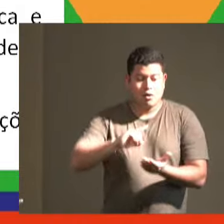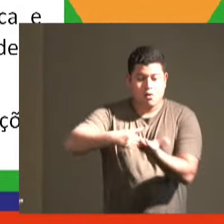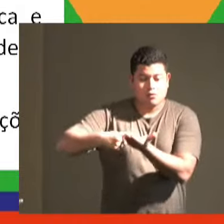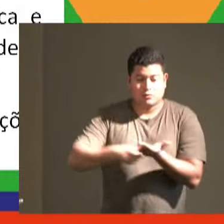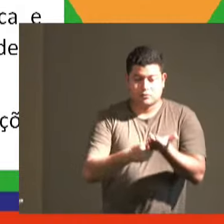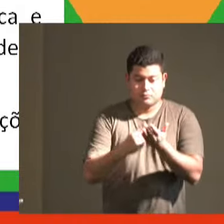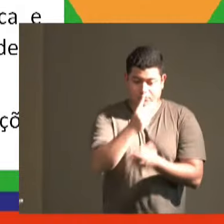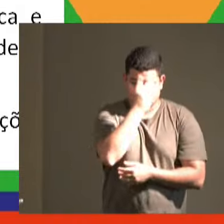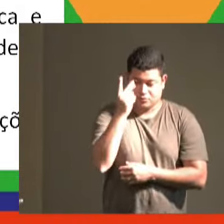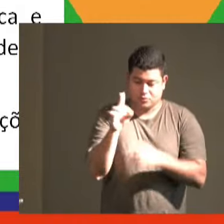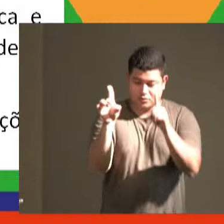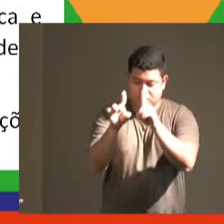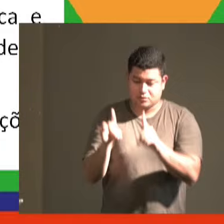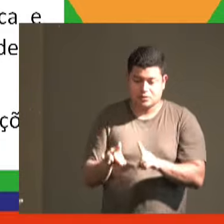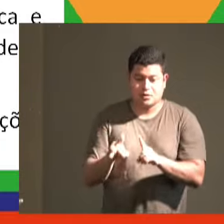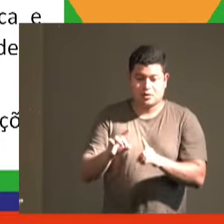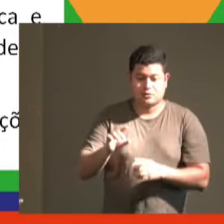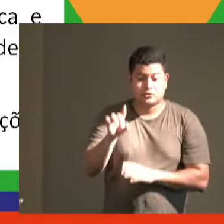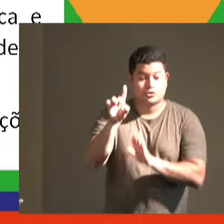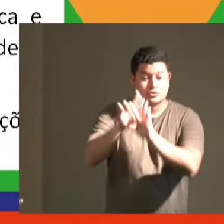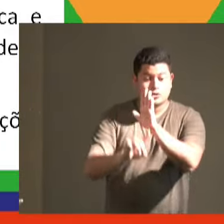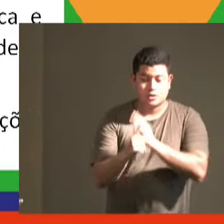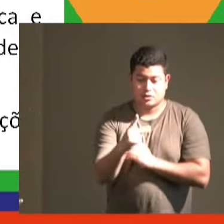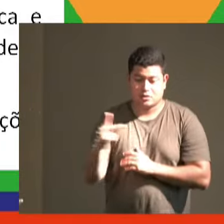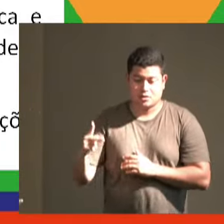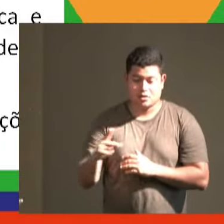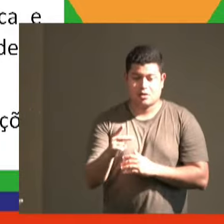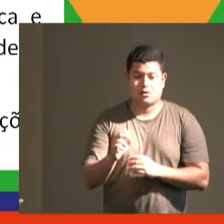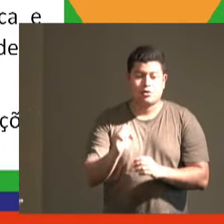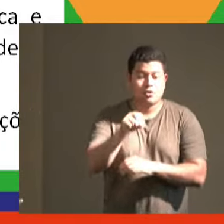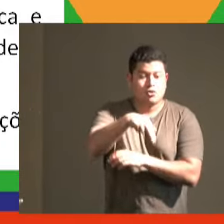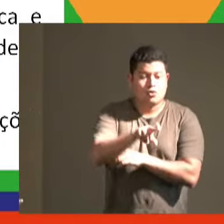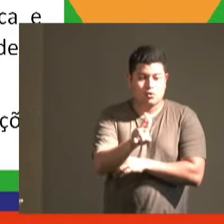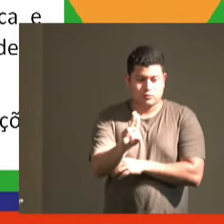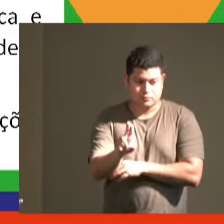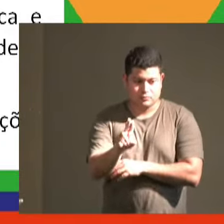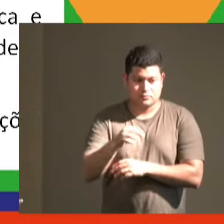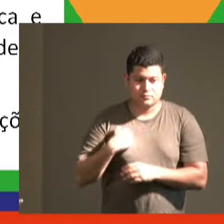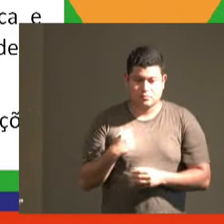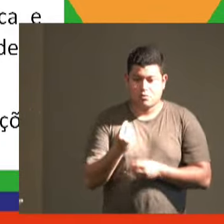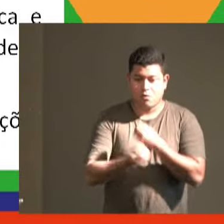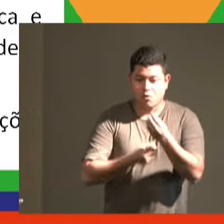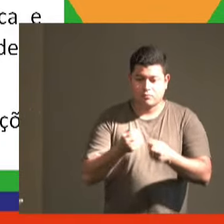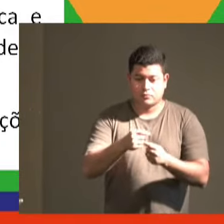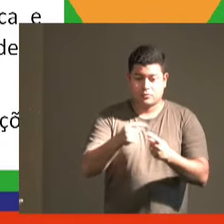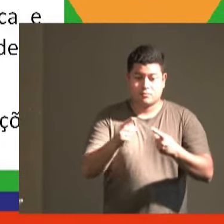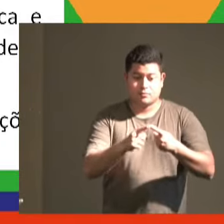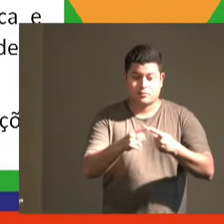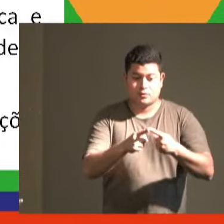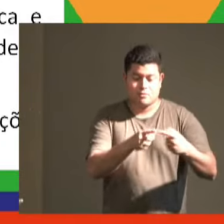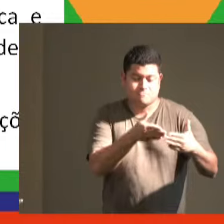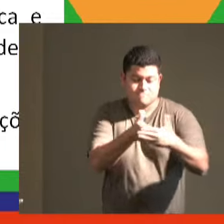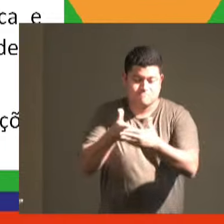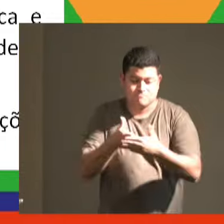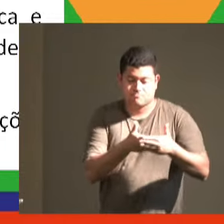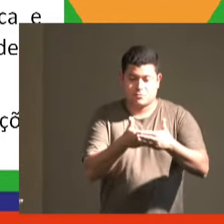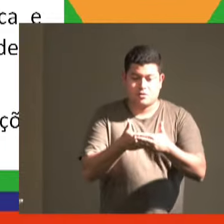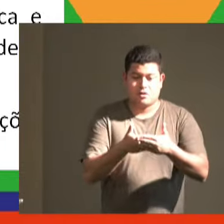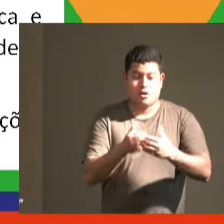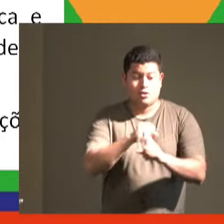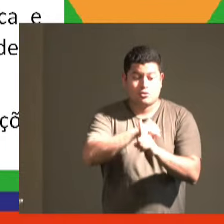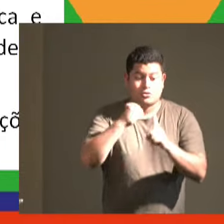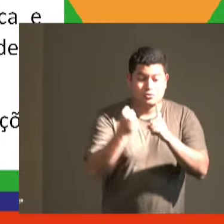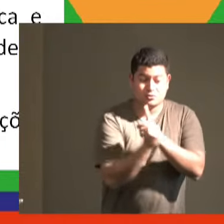Direitos da Pessoa com Deficiência da ONU, com as seguintes premissas. Abre aspas. São as barreiras sociais que, ao ignorar os corpos